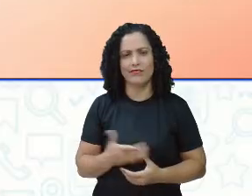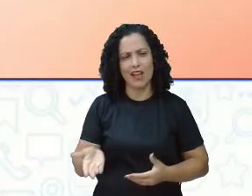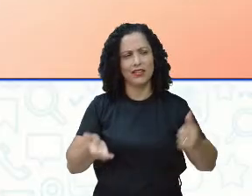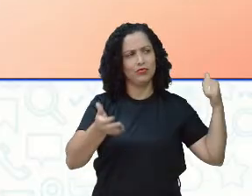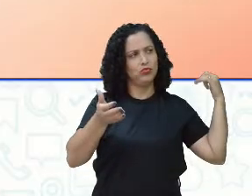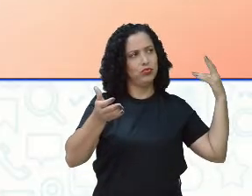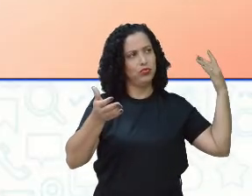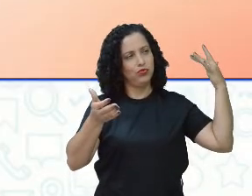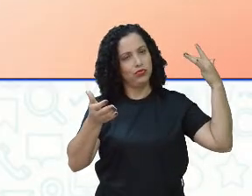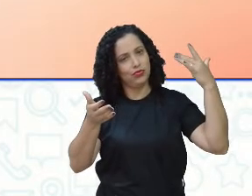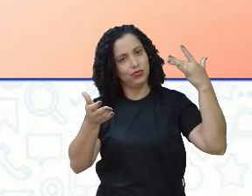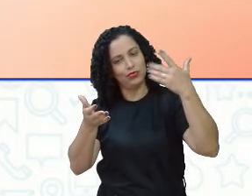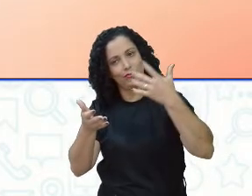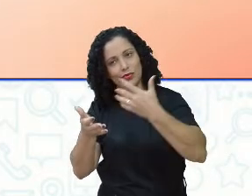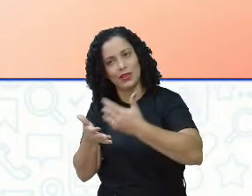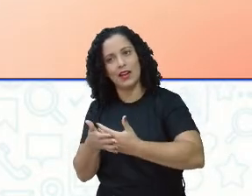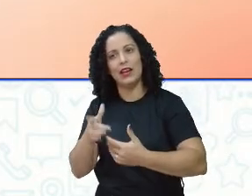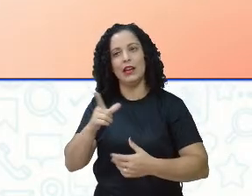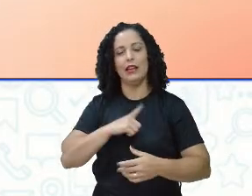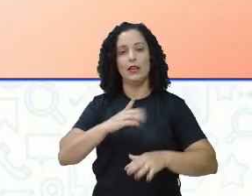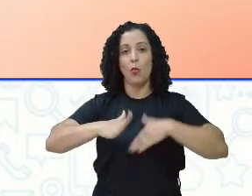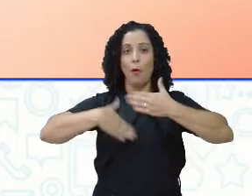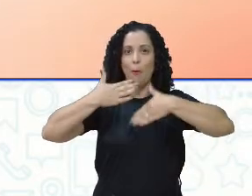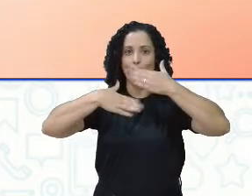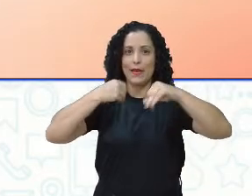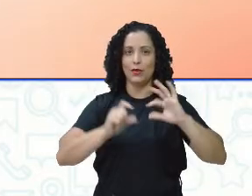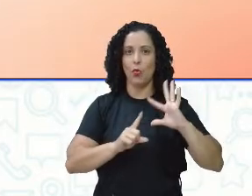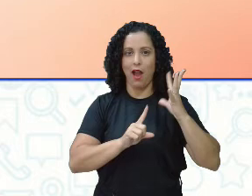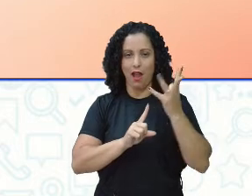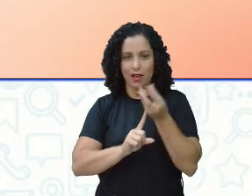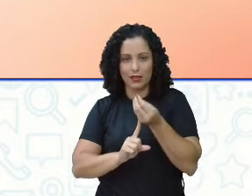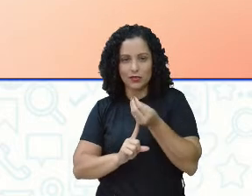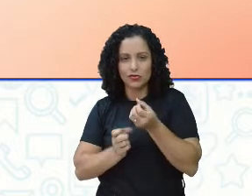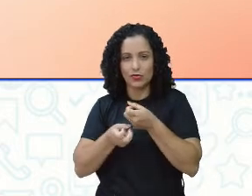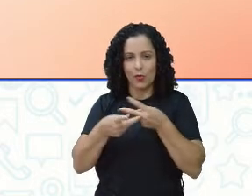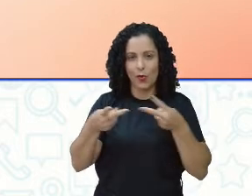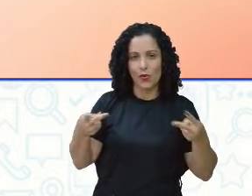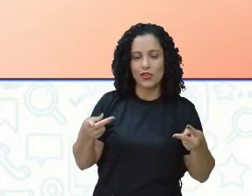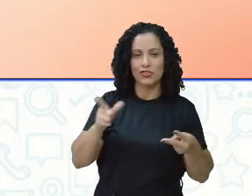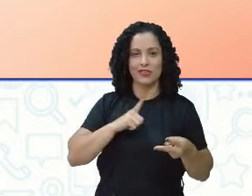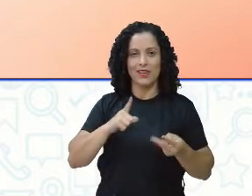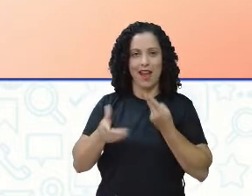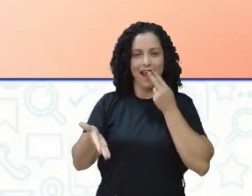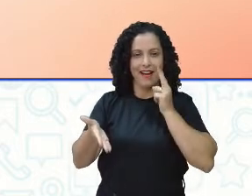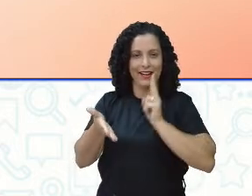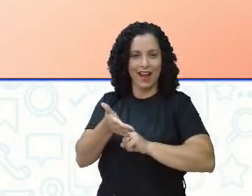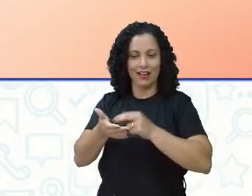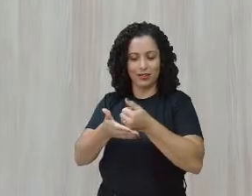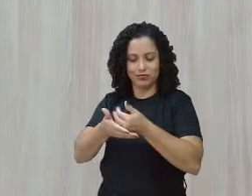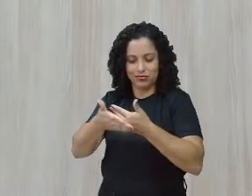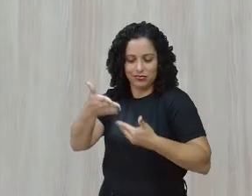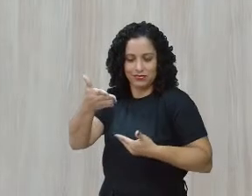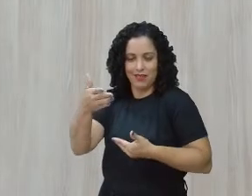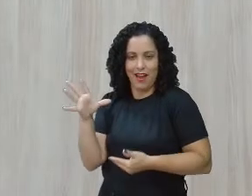tempo e da produção artística, a carta ganhou uma conotação muito romântica, né? É a primeira coisa que a gente para